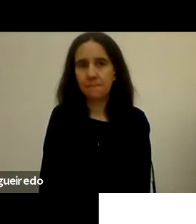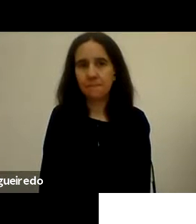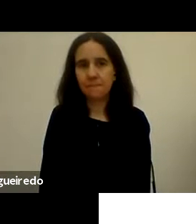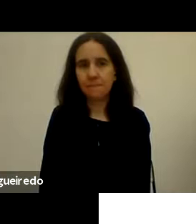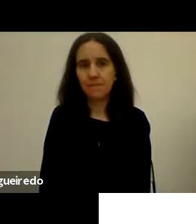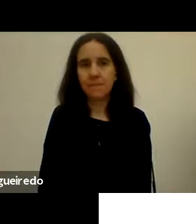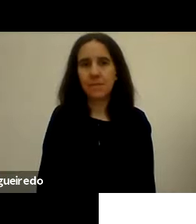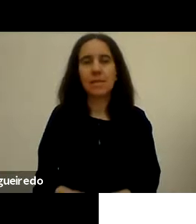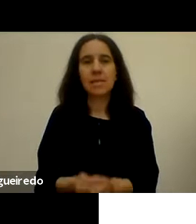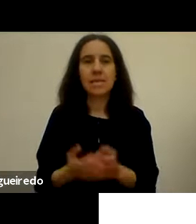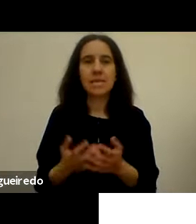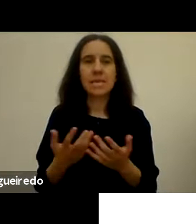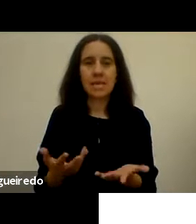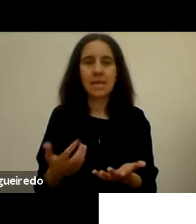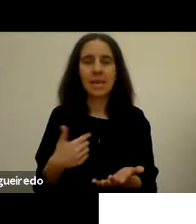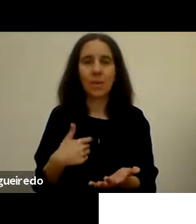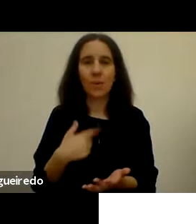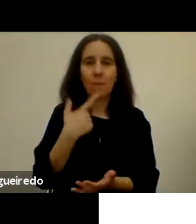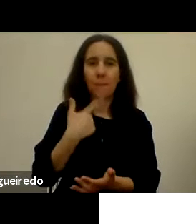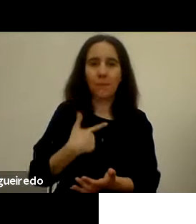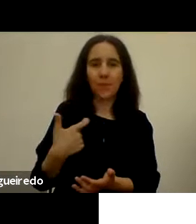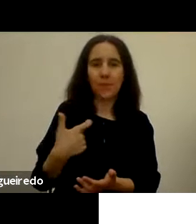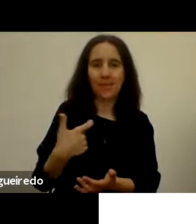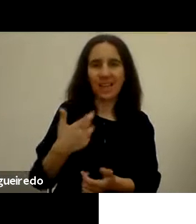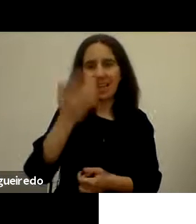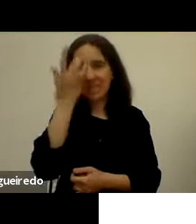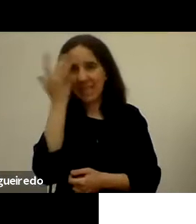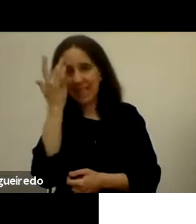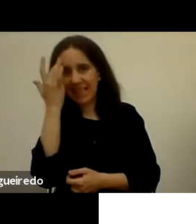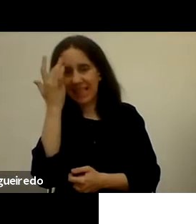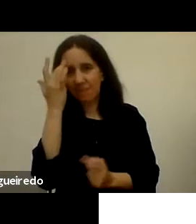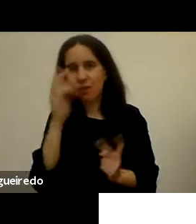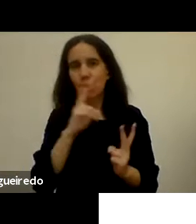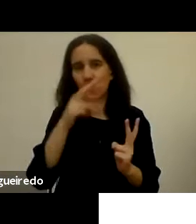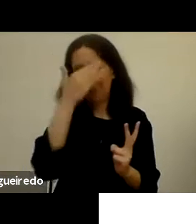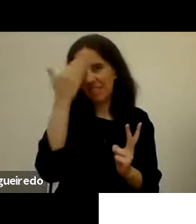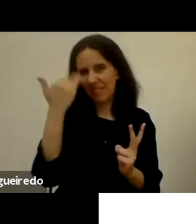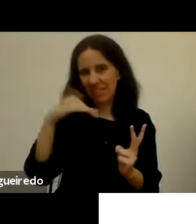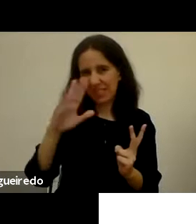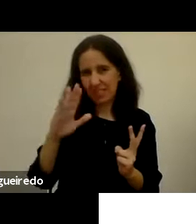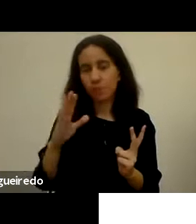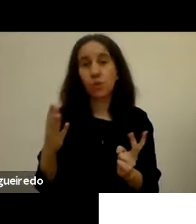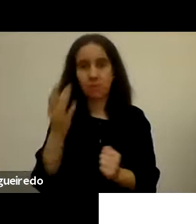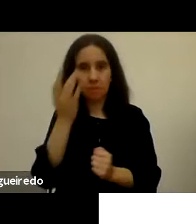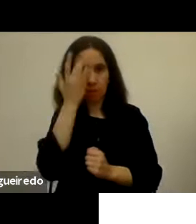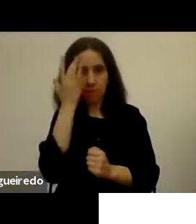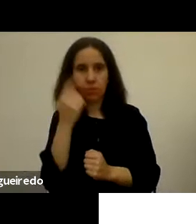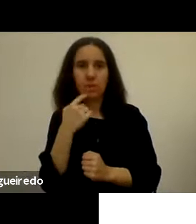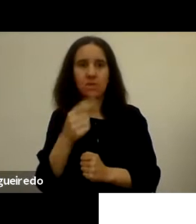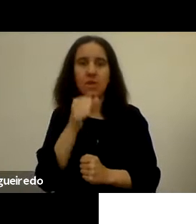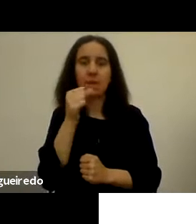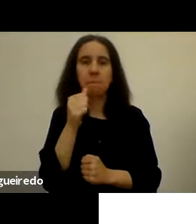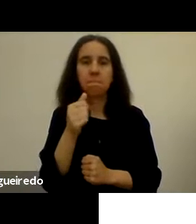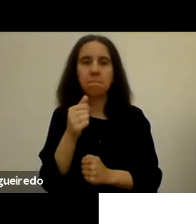Eu tenho a pergunta mais fácil e a mais difícil de responder. Mais fácil porque sistematicamente dizemos que as pessoas são o